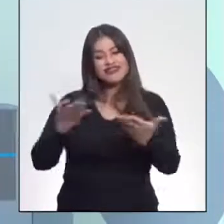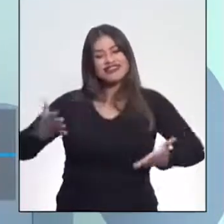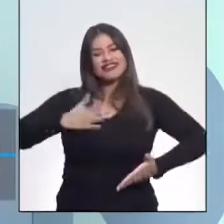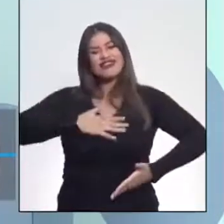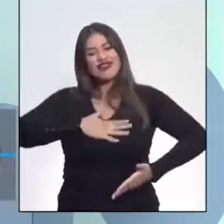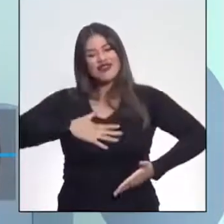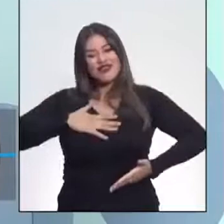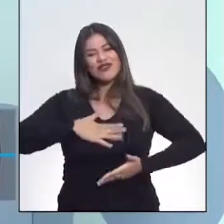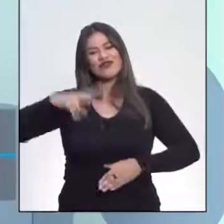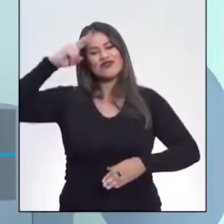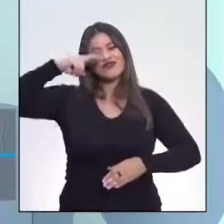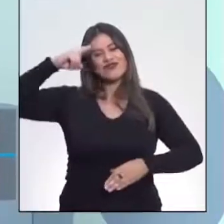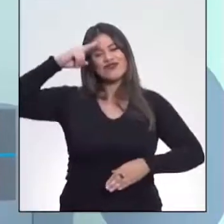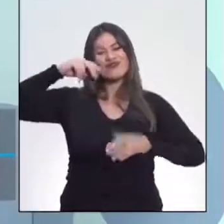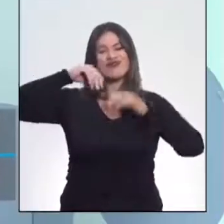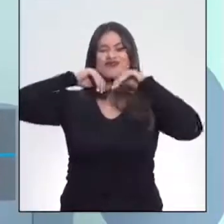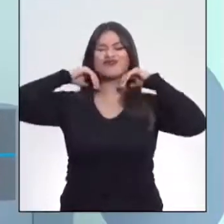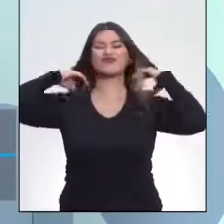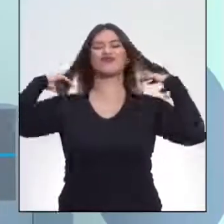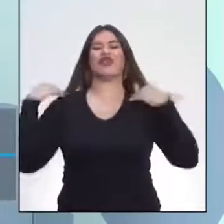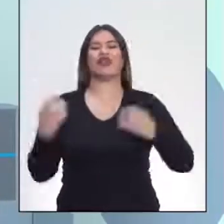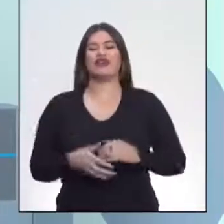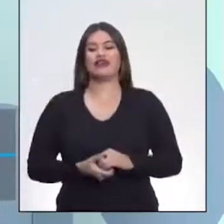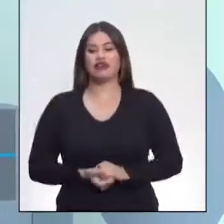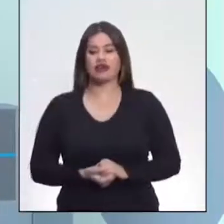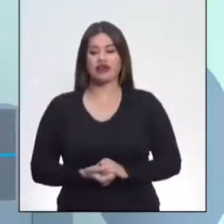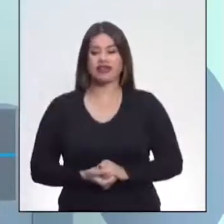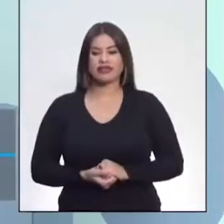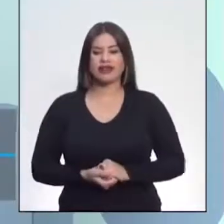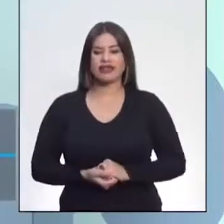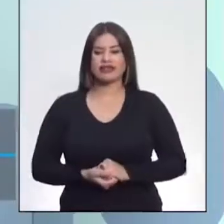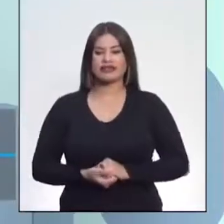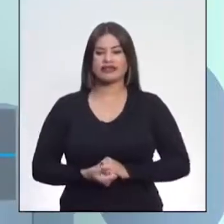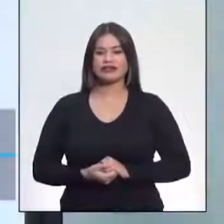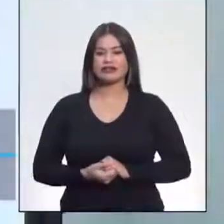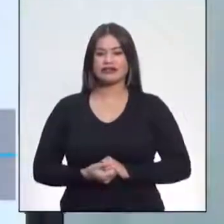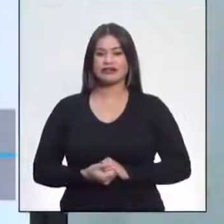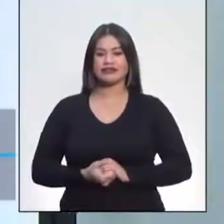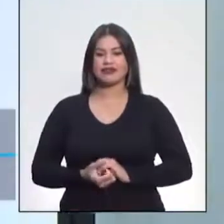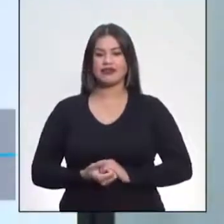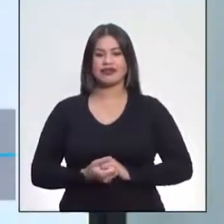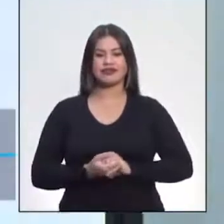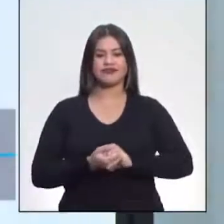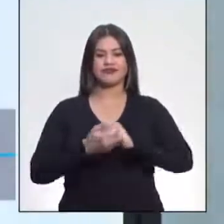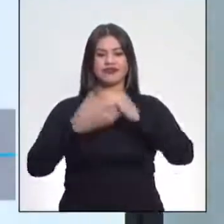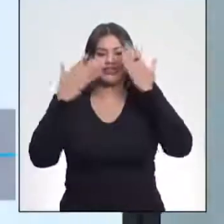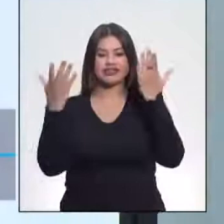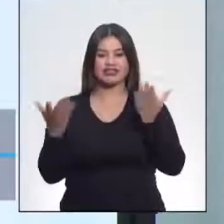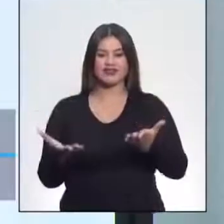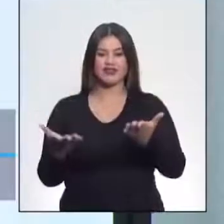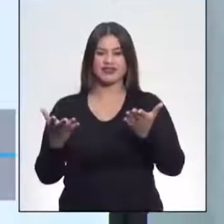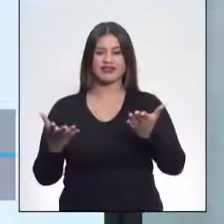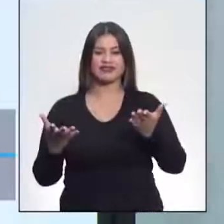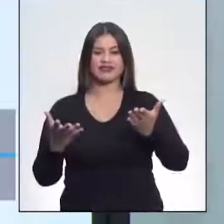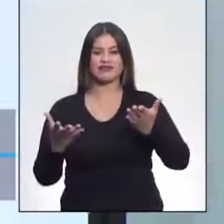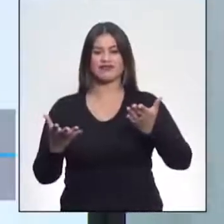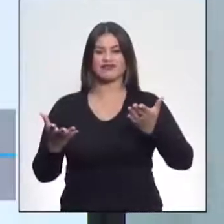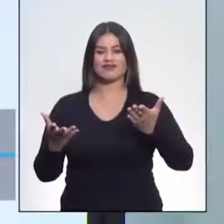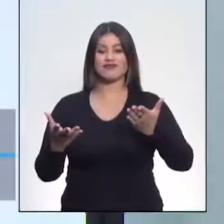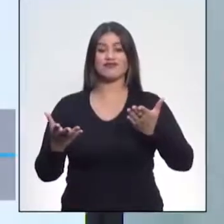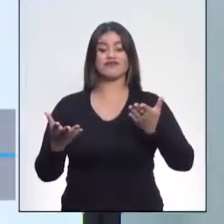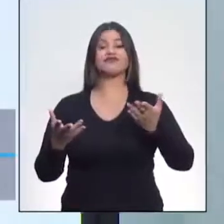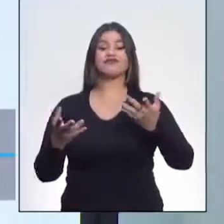gostam de História porque nós também somos apaixonados por história é verdade inclusive é